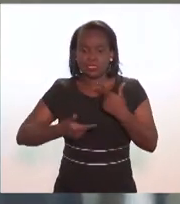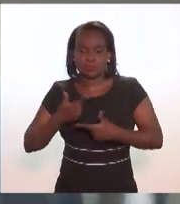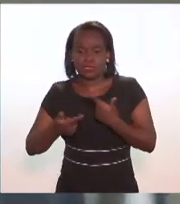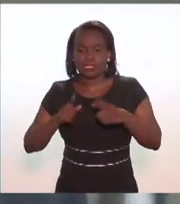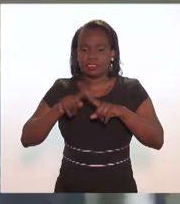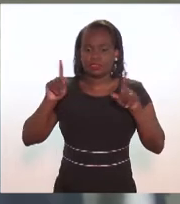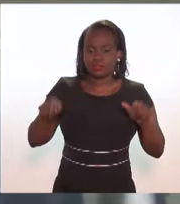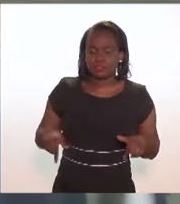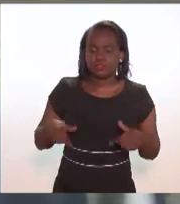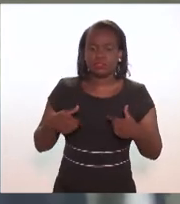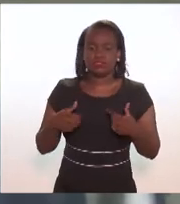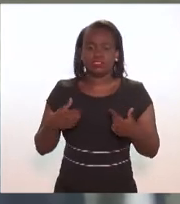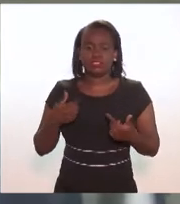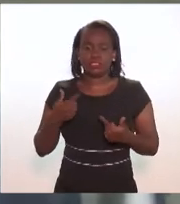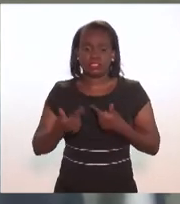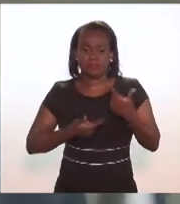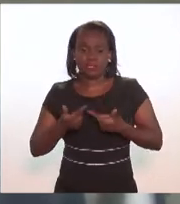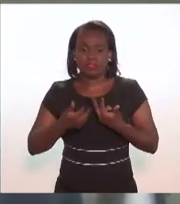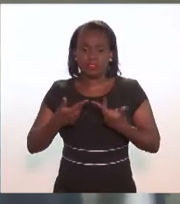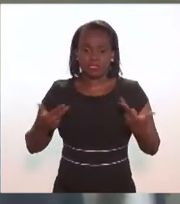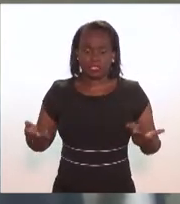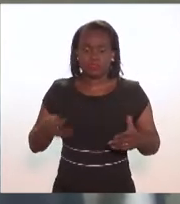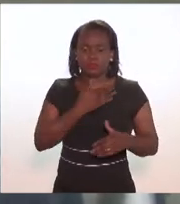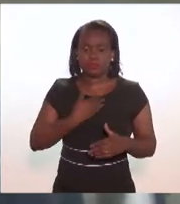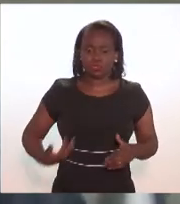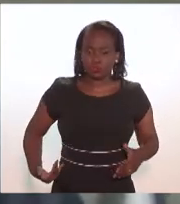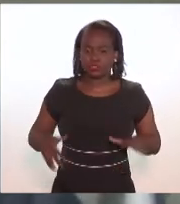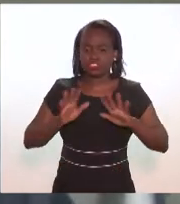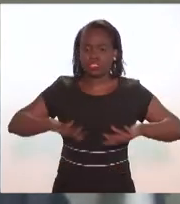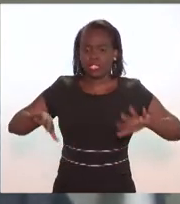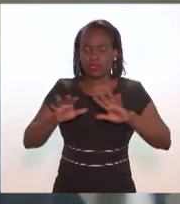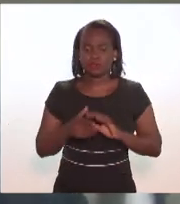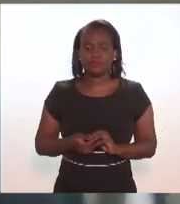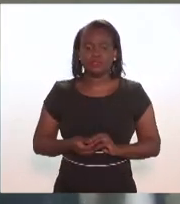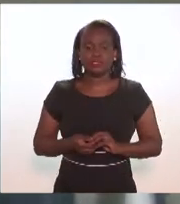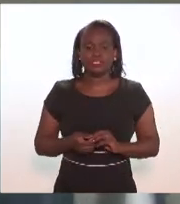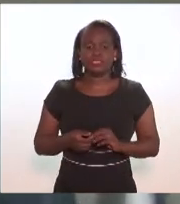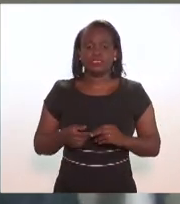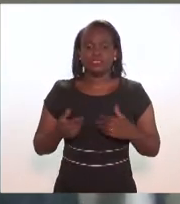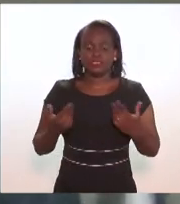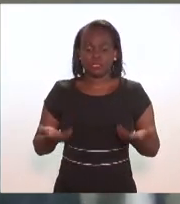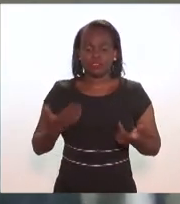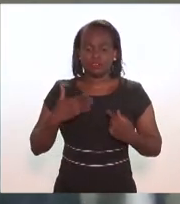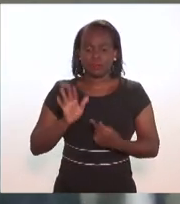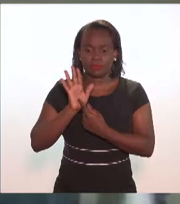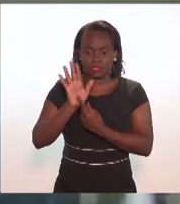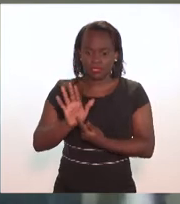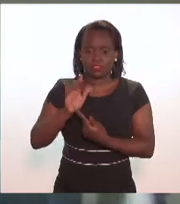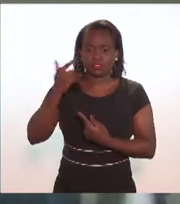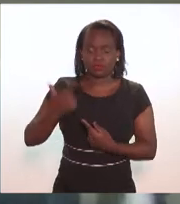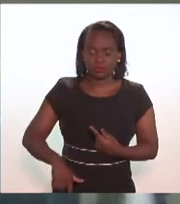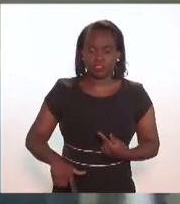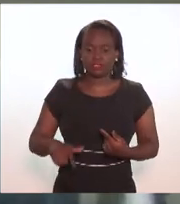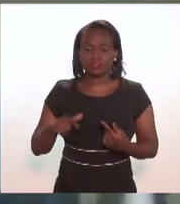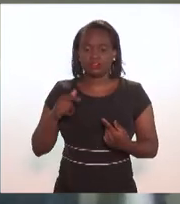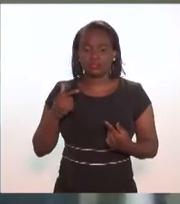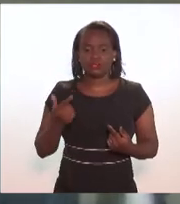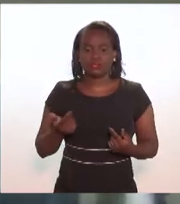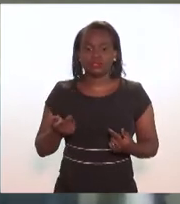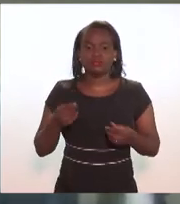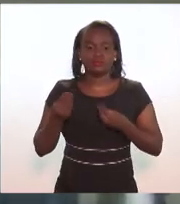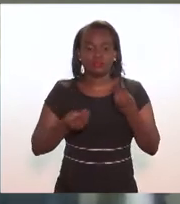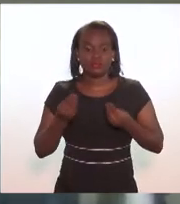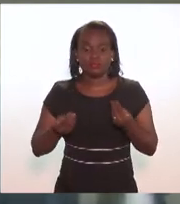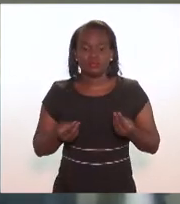servidores e prestação de serviços públicos de forma geral. Tá mudo, e eu vou apresentar mais à frente como a gente